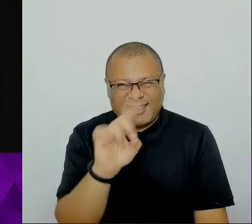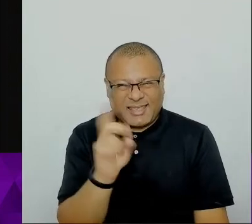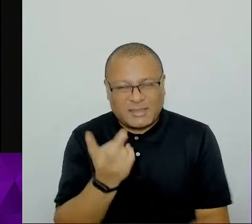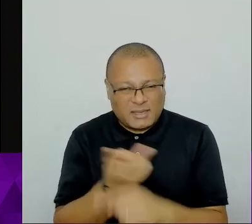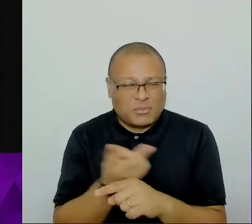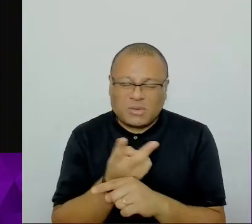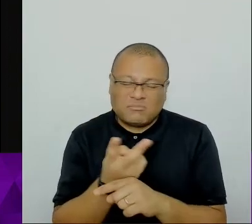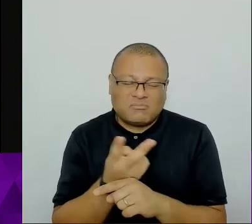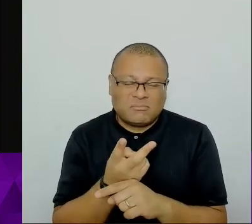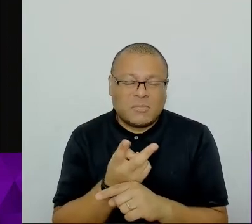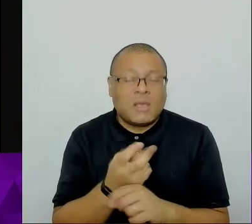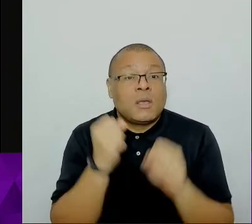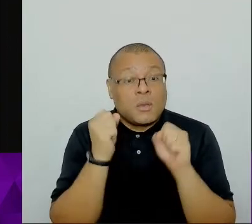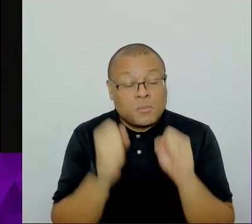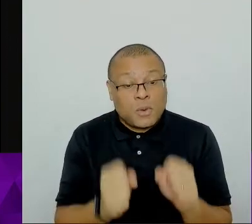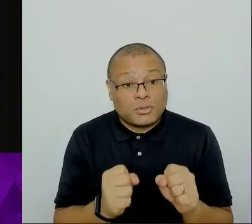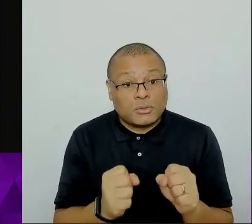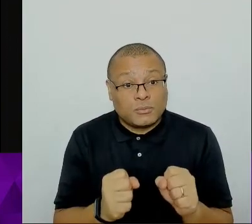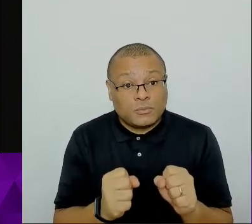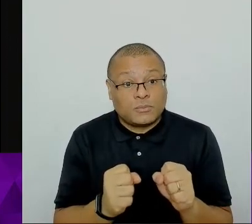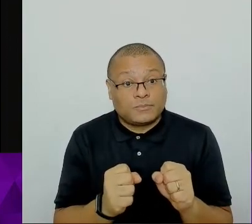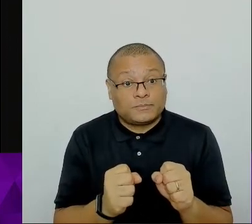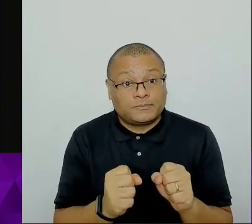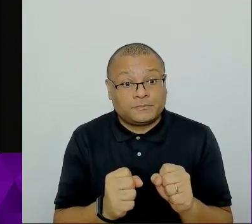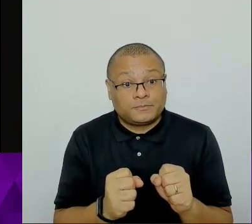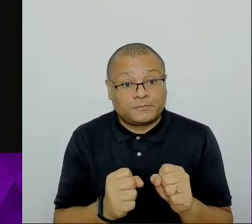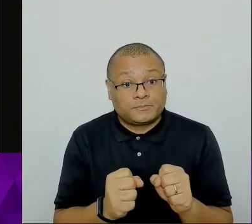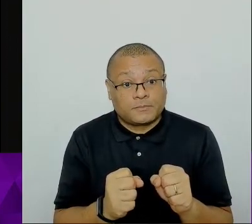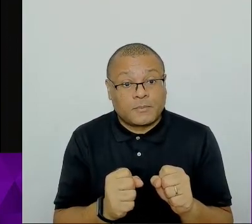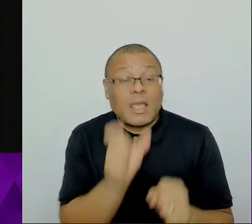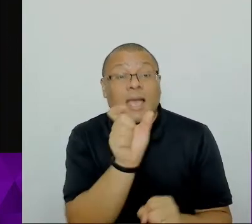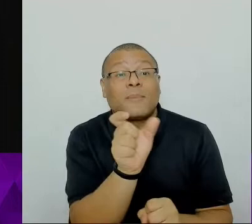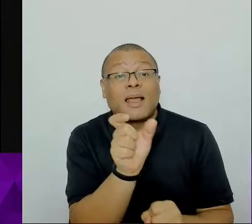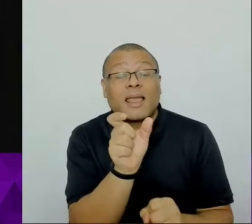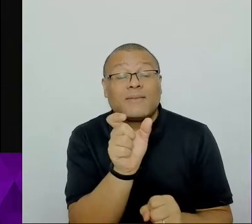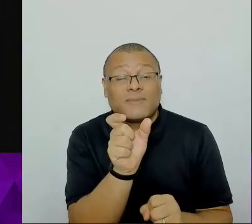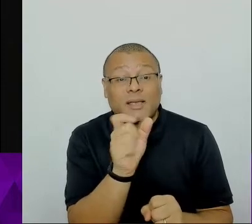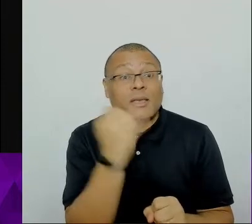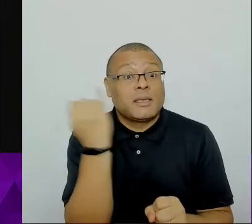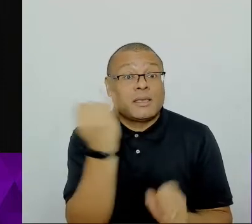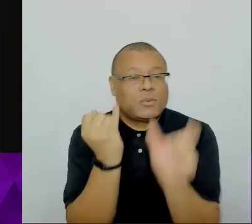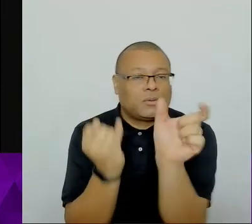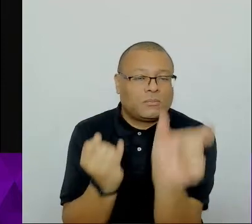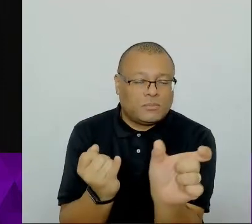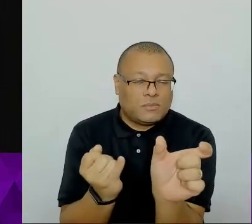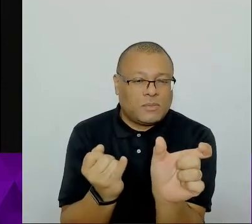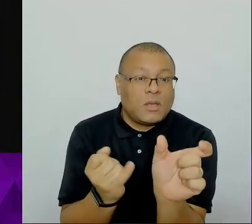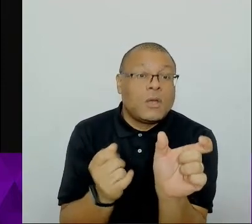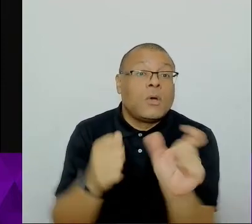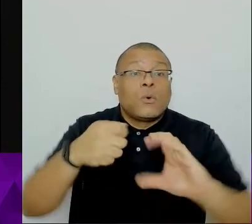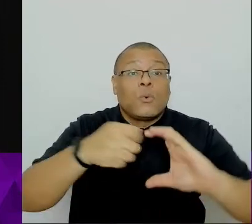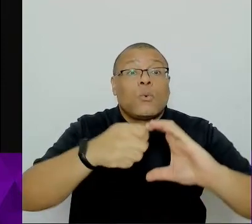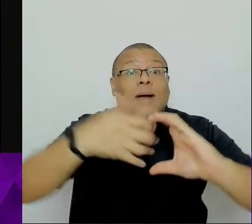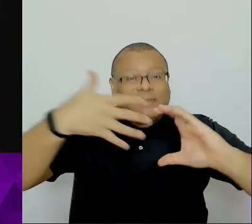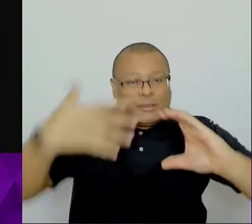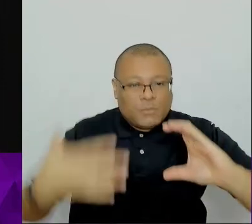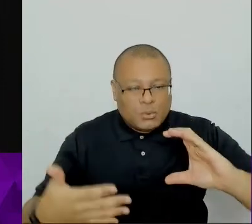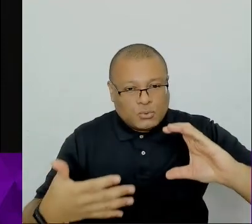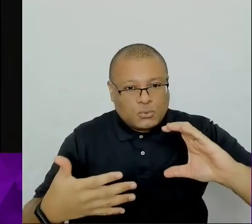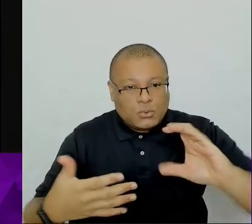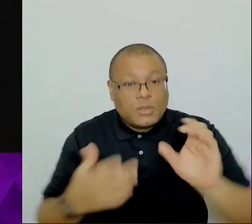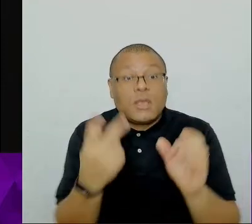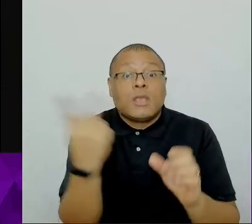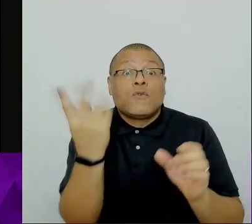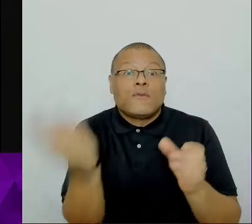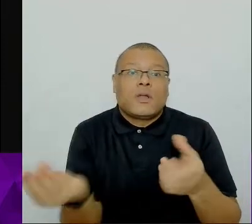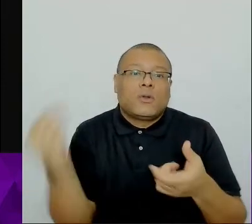só o /dogs. Eu coloco como chave o atributo que eu quero buscar e como valor, o